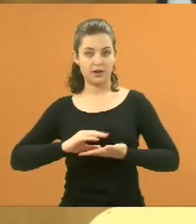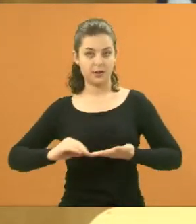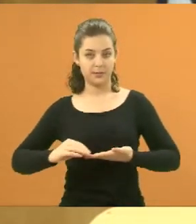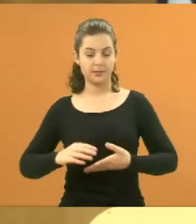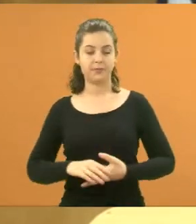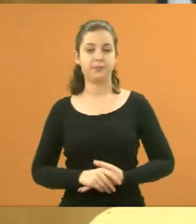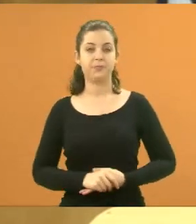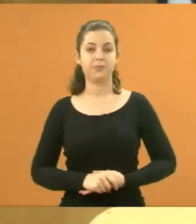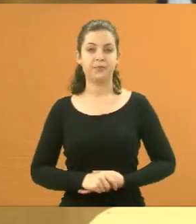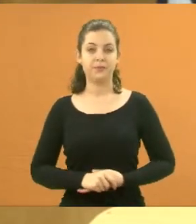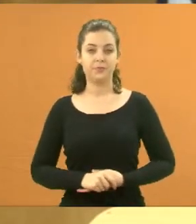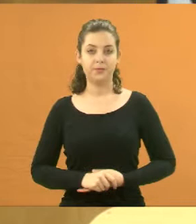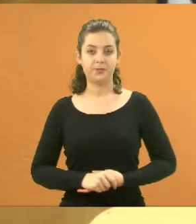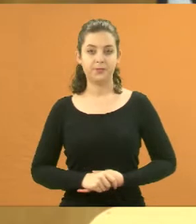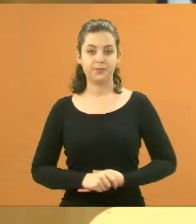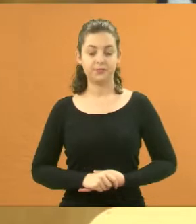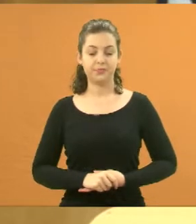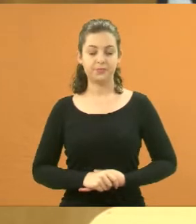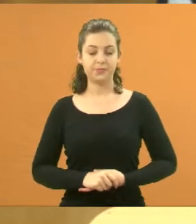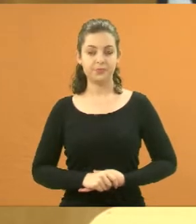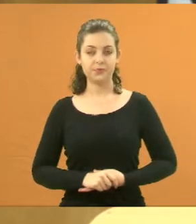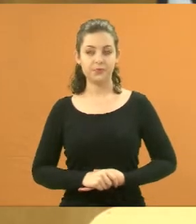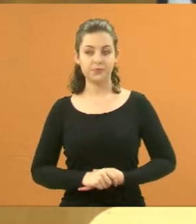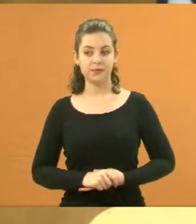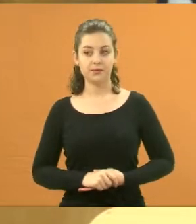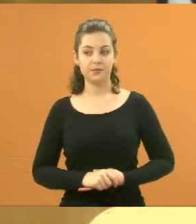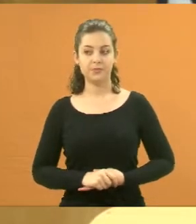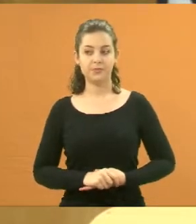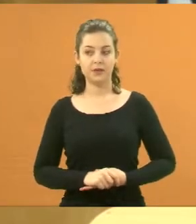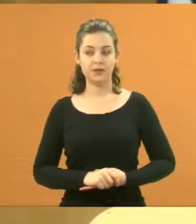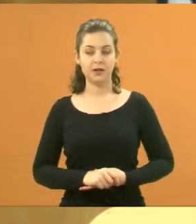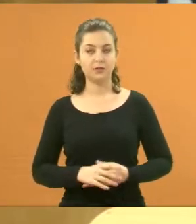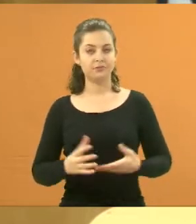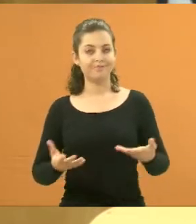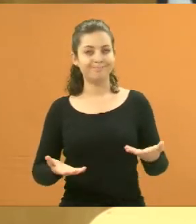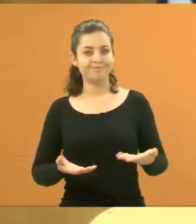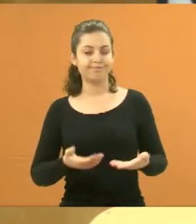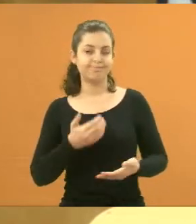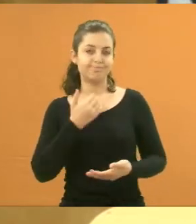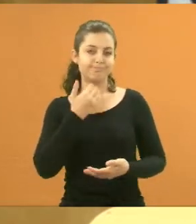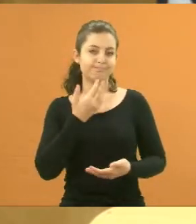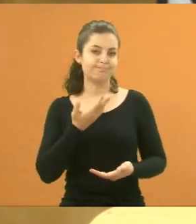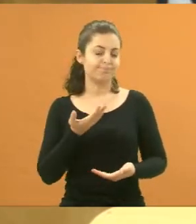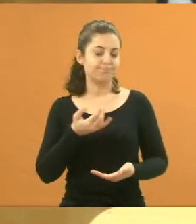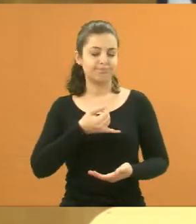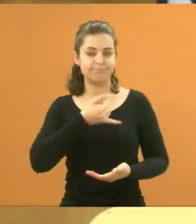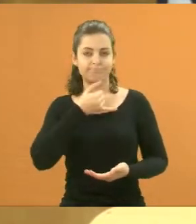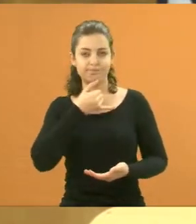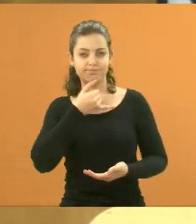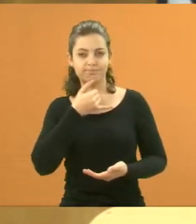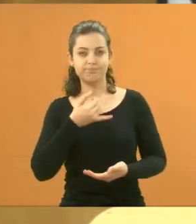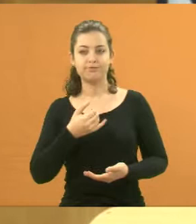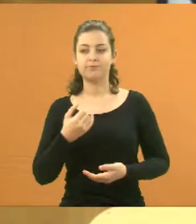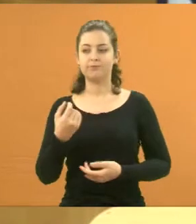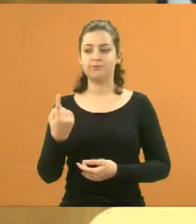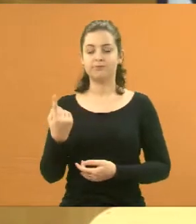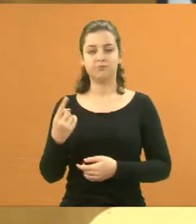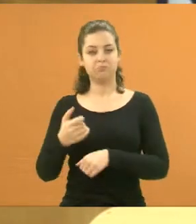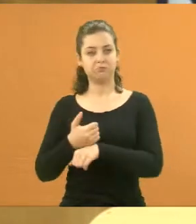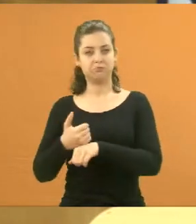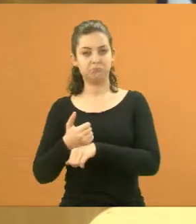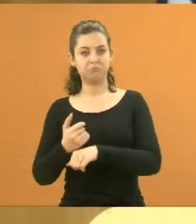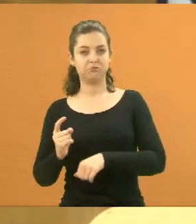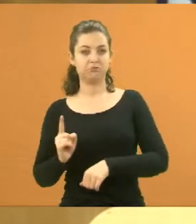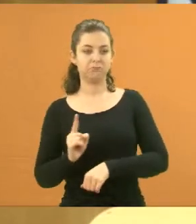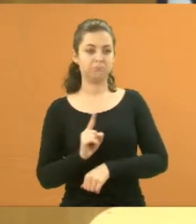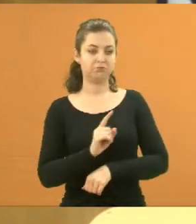que fazer, esparramado por essa cidade afora. É uma judiação quando tem um fiscal que vai na porta da